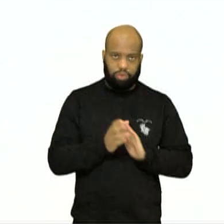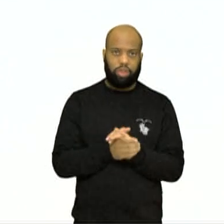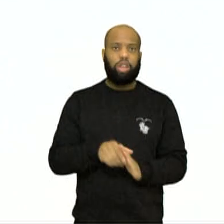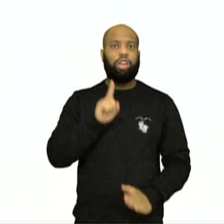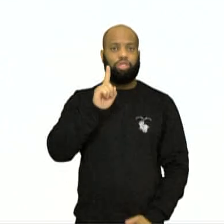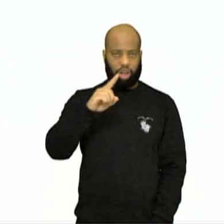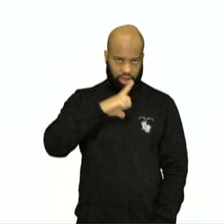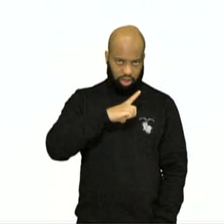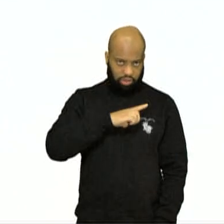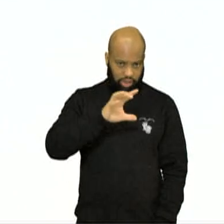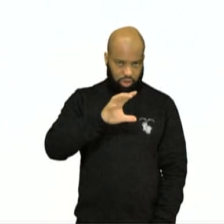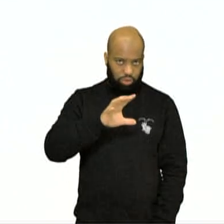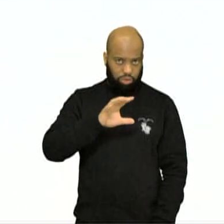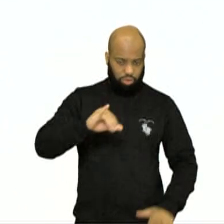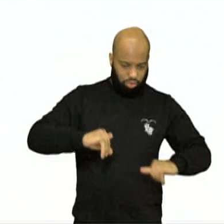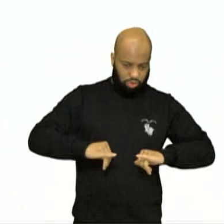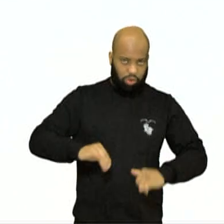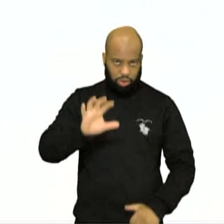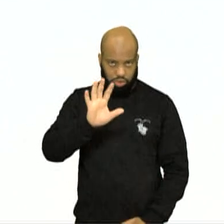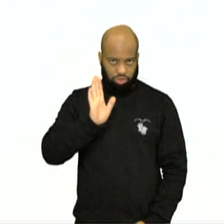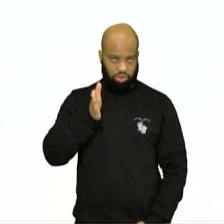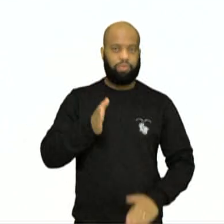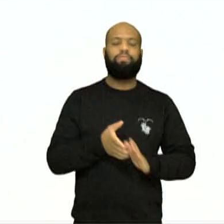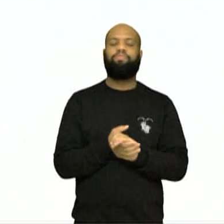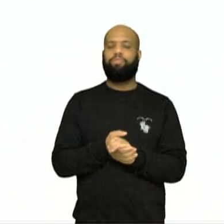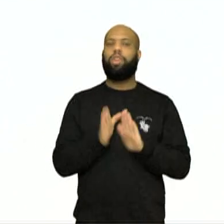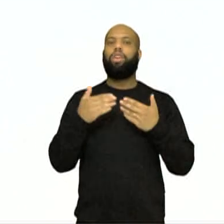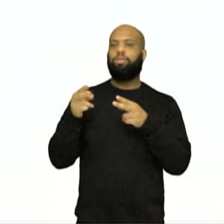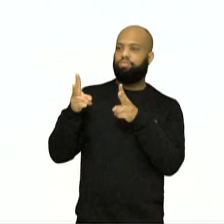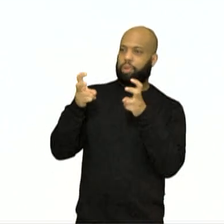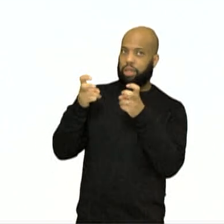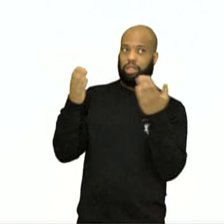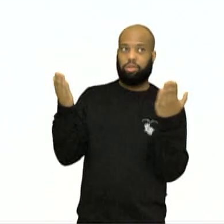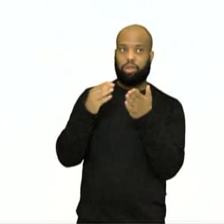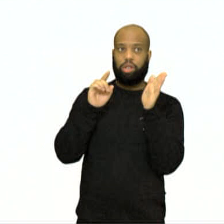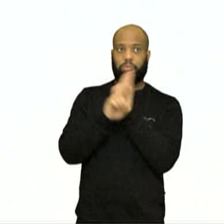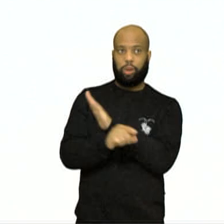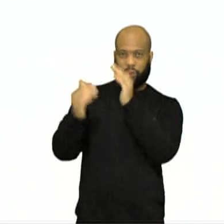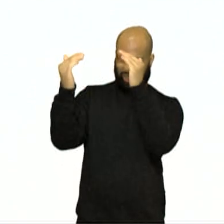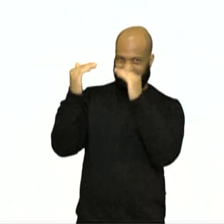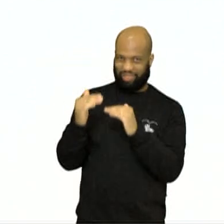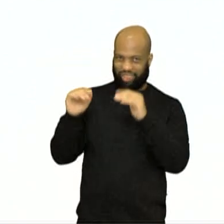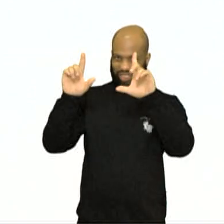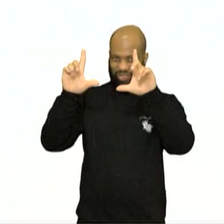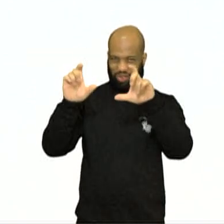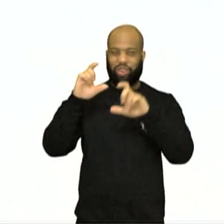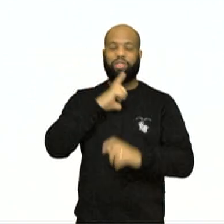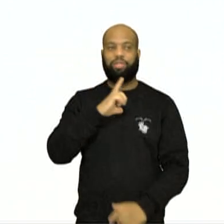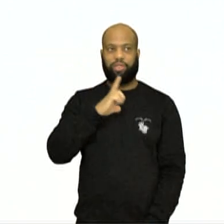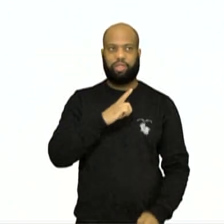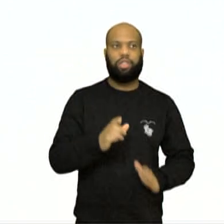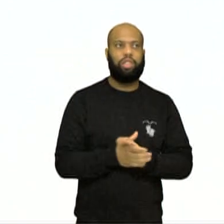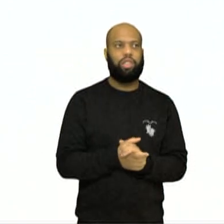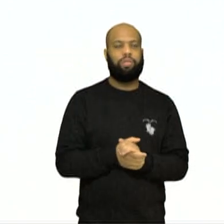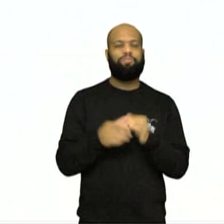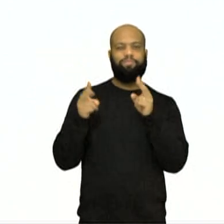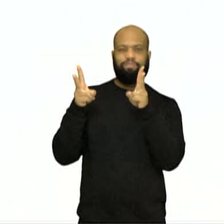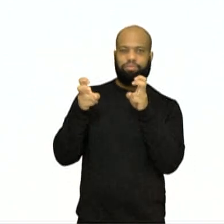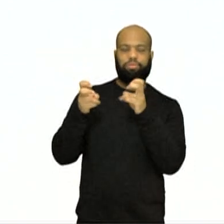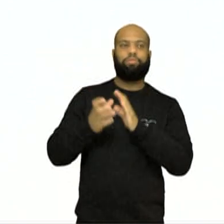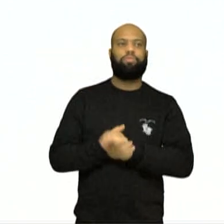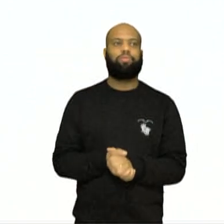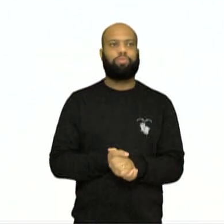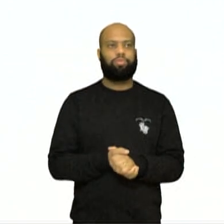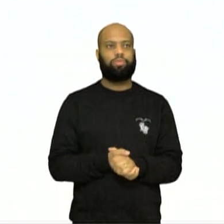uma situação dessa? Então, repare bem na pergunta que eu vou fazer para vocês e observem a